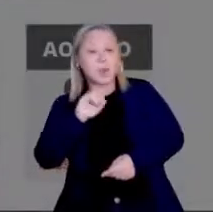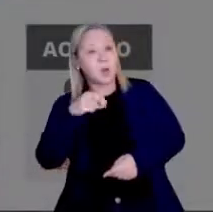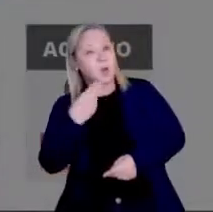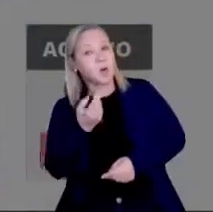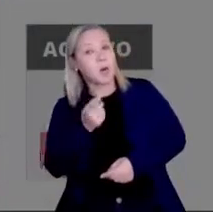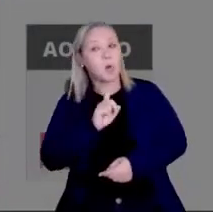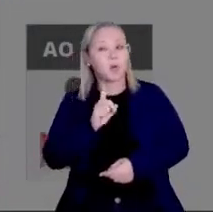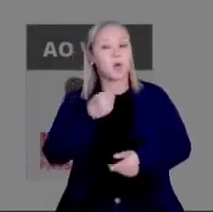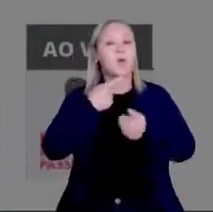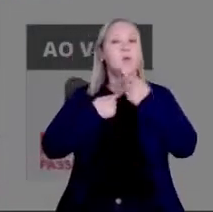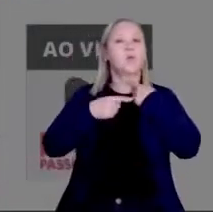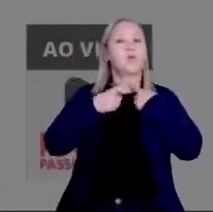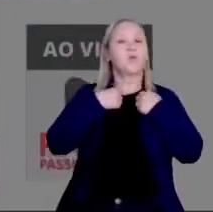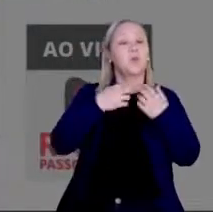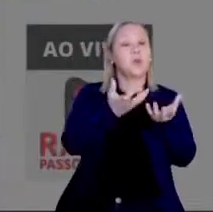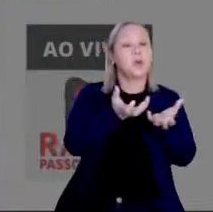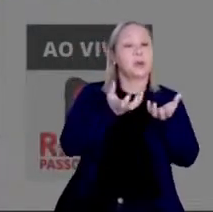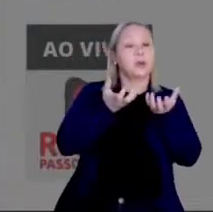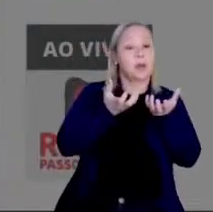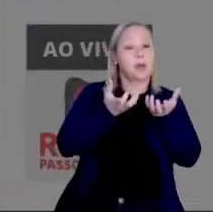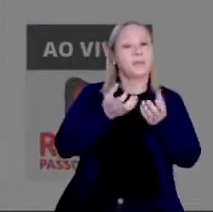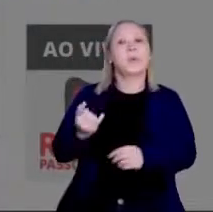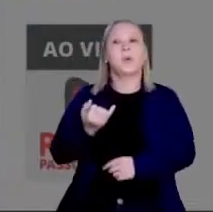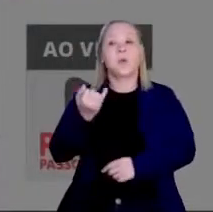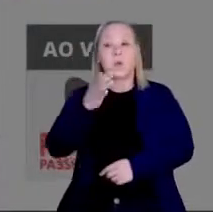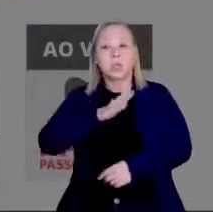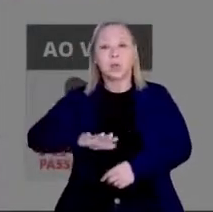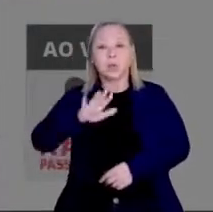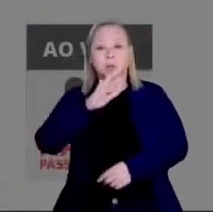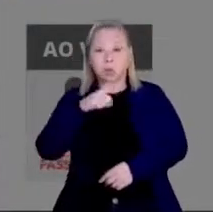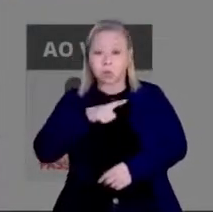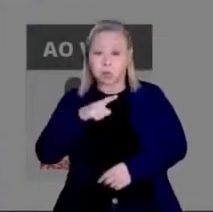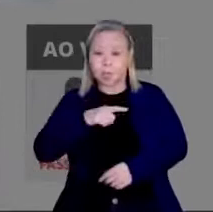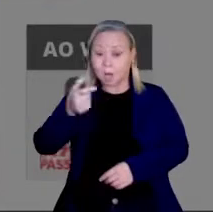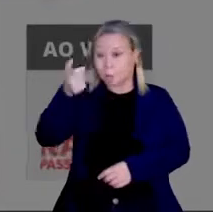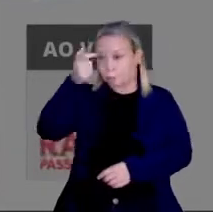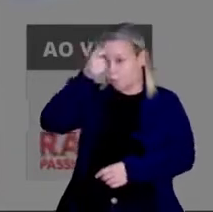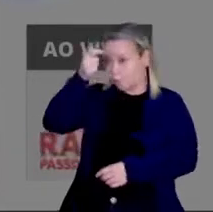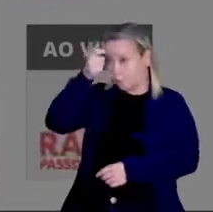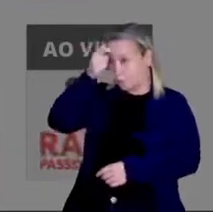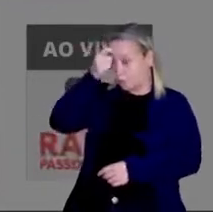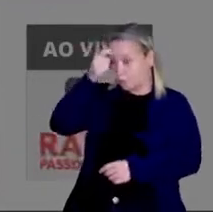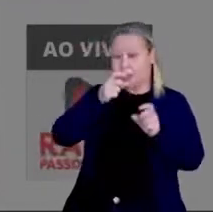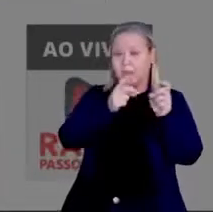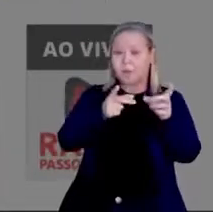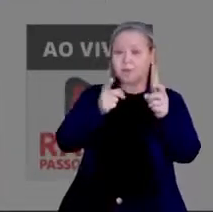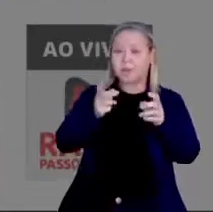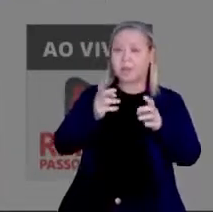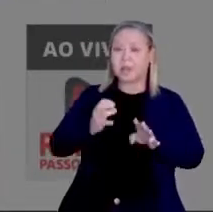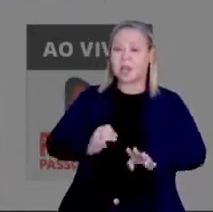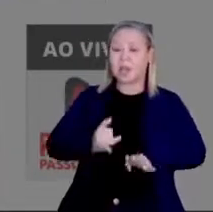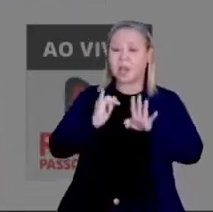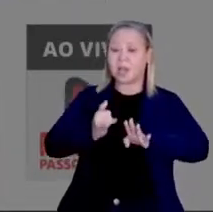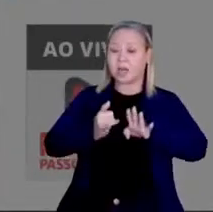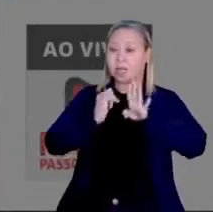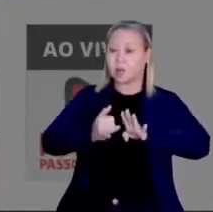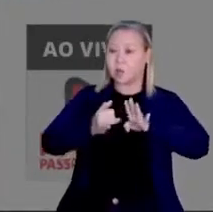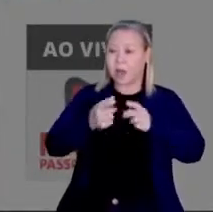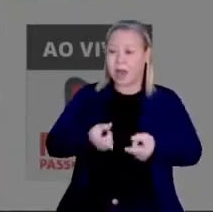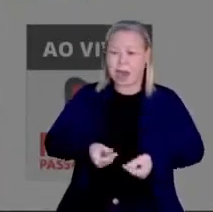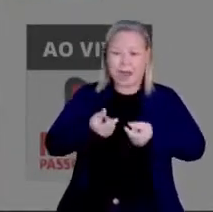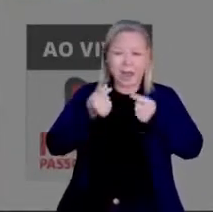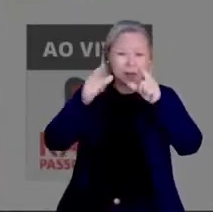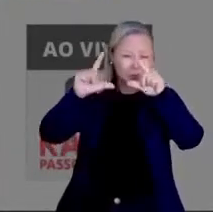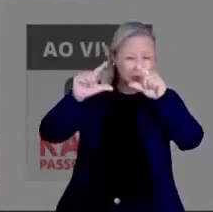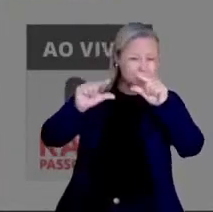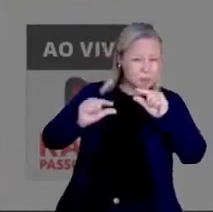Lula. Juarez. Presidente, nós estamos hoje com a cota aproximadamente 7,65. Dado ao volume